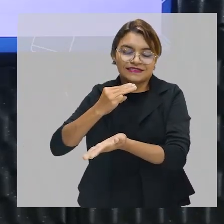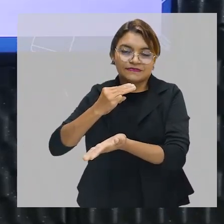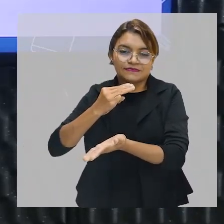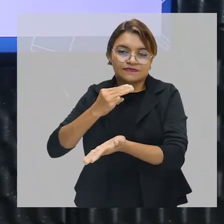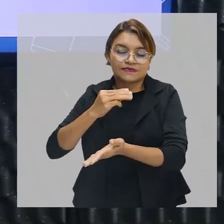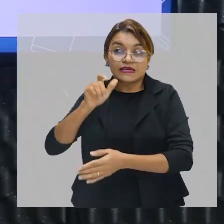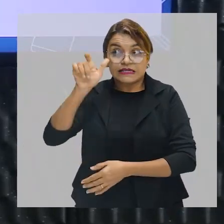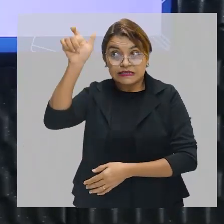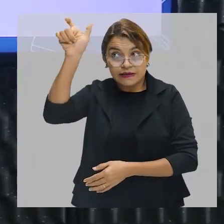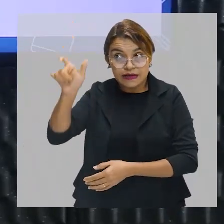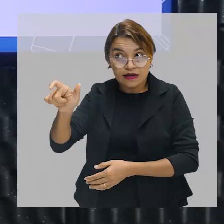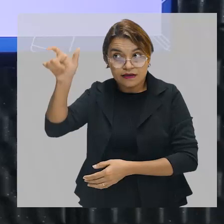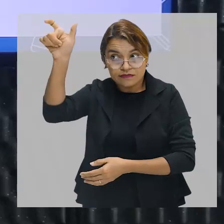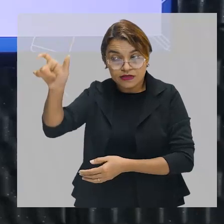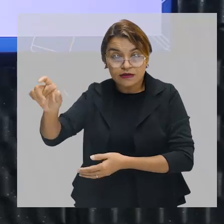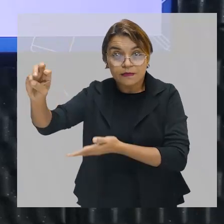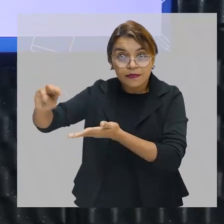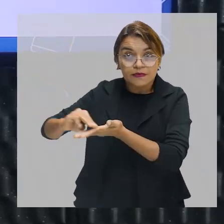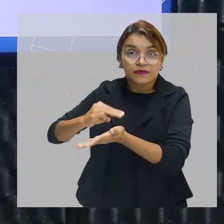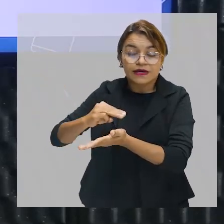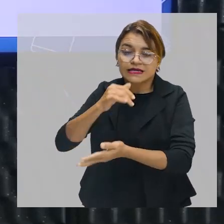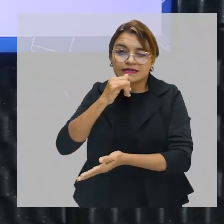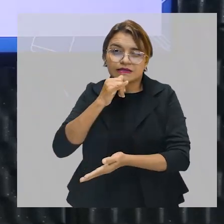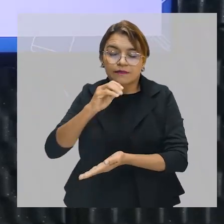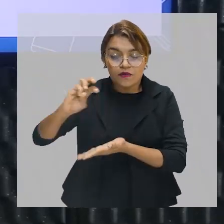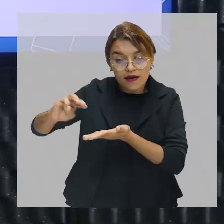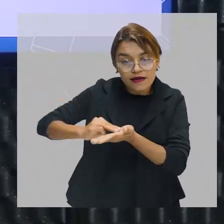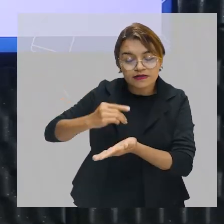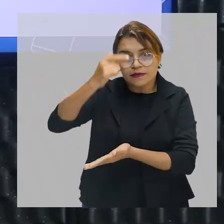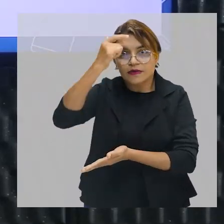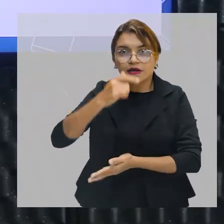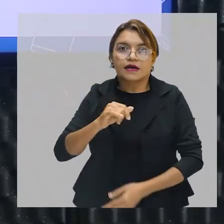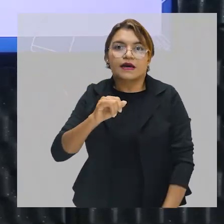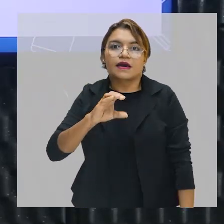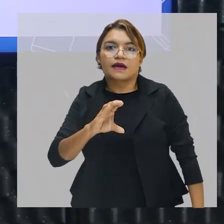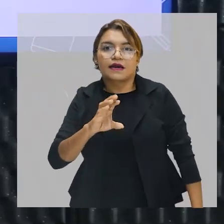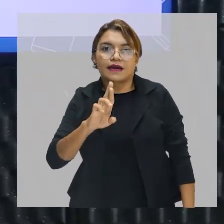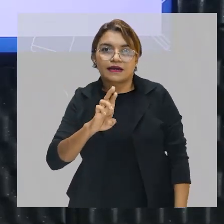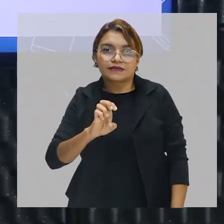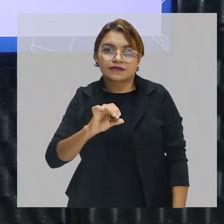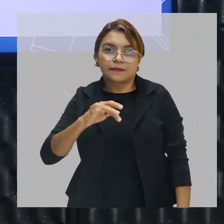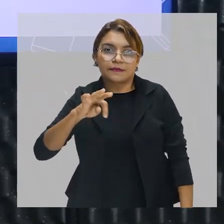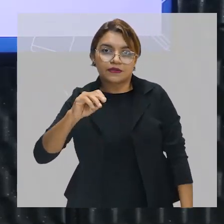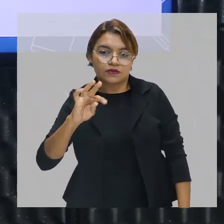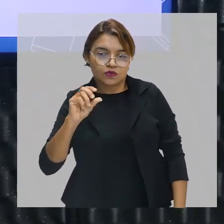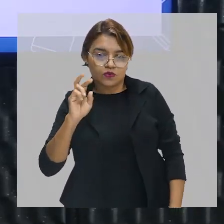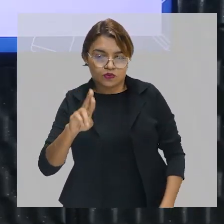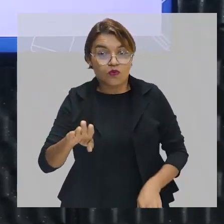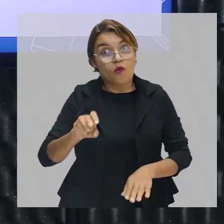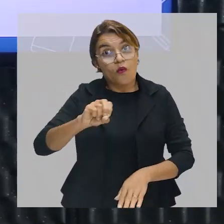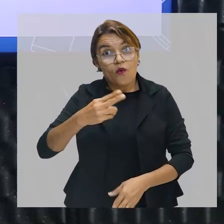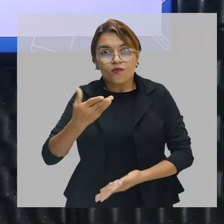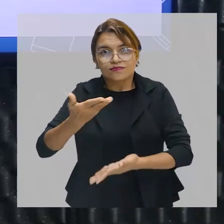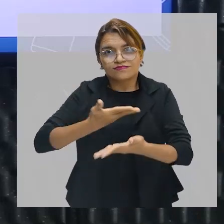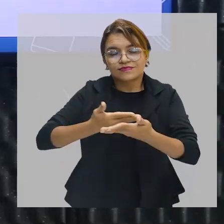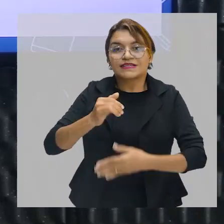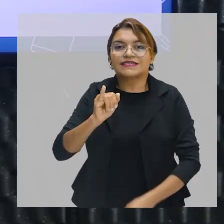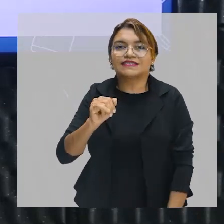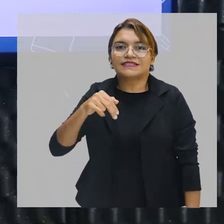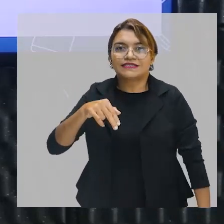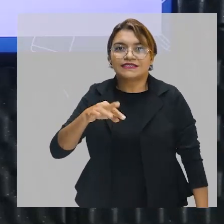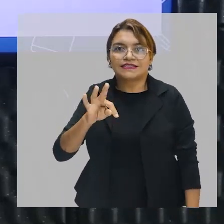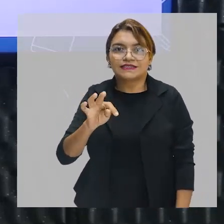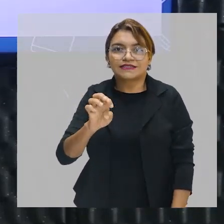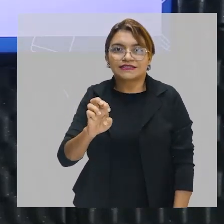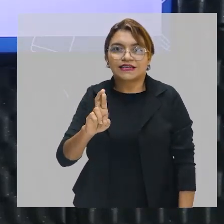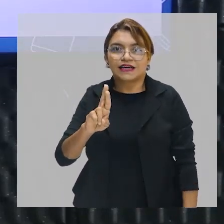recebe, nós chamamos de receptor ou interlocutor. Então, toda vez que vocês ouvirem essa palavra,